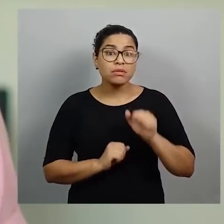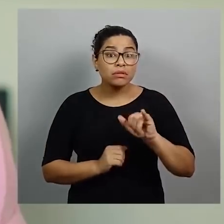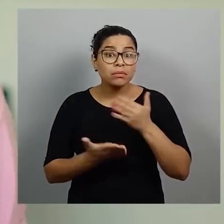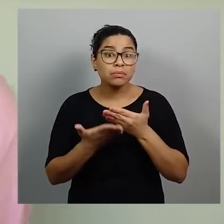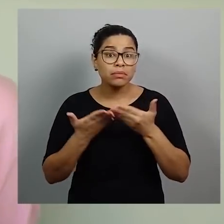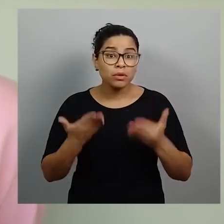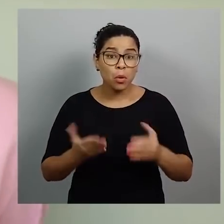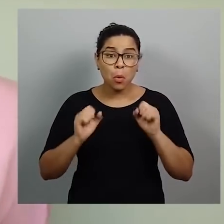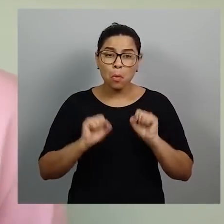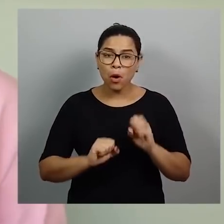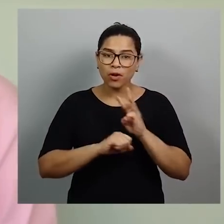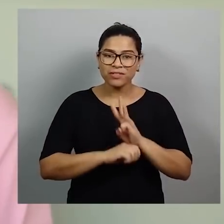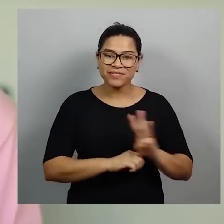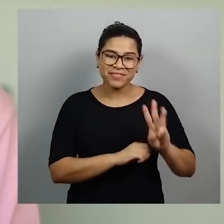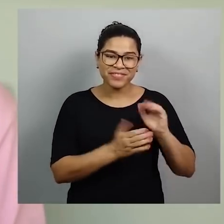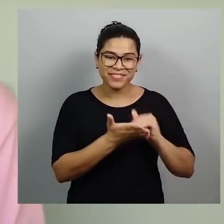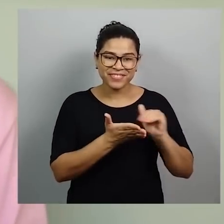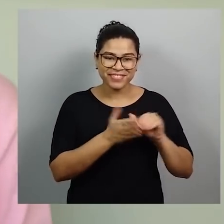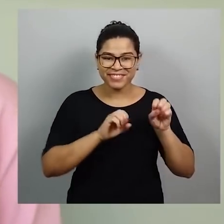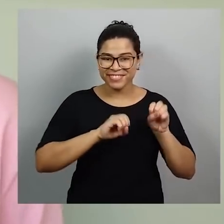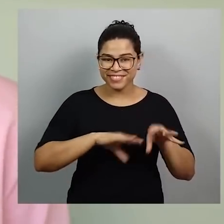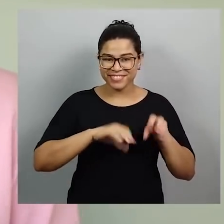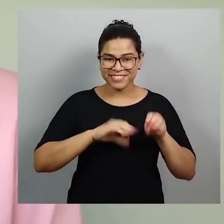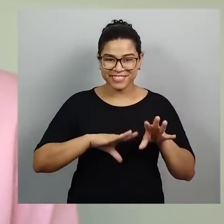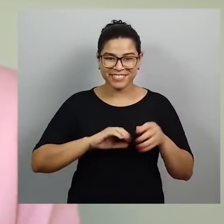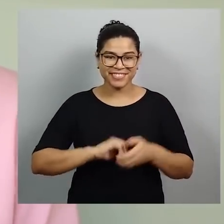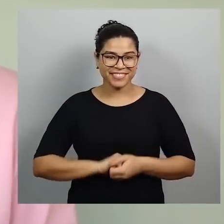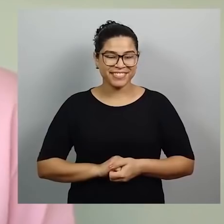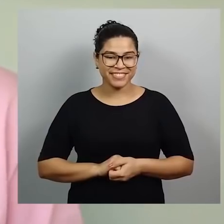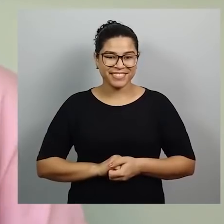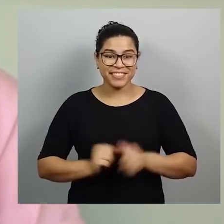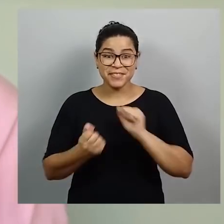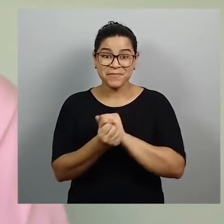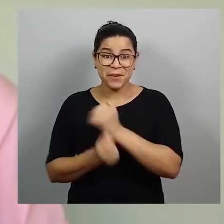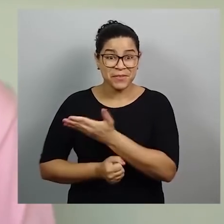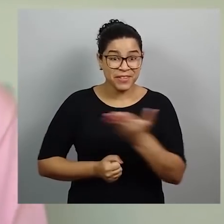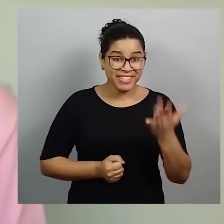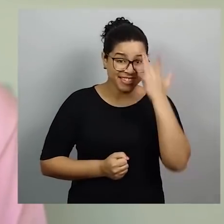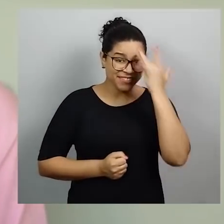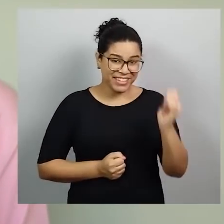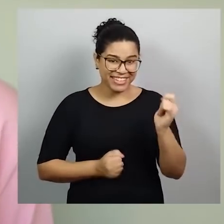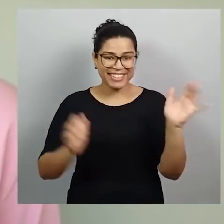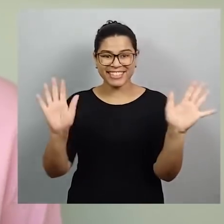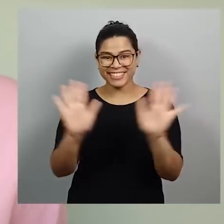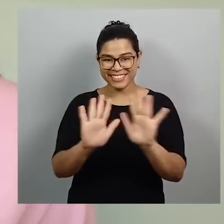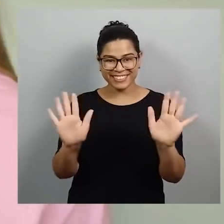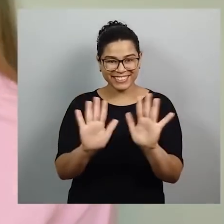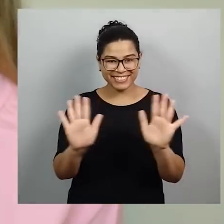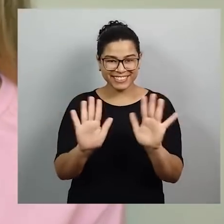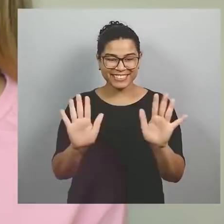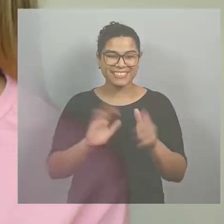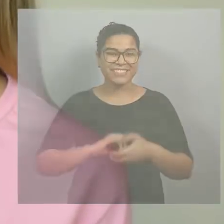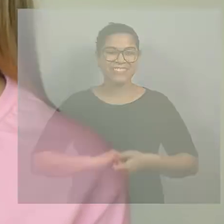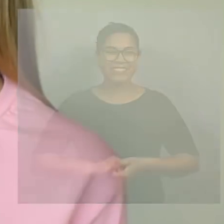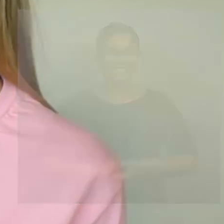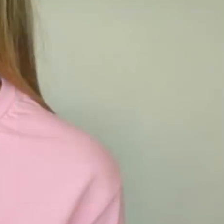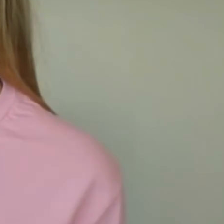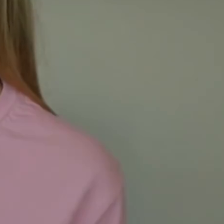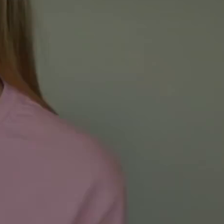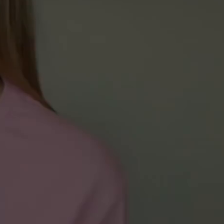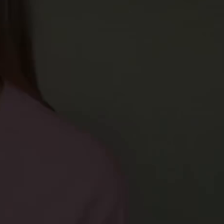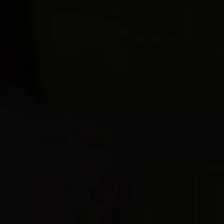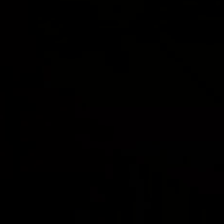você perdeu alguma coisa, é só acessar o portal da Educação. Eu espero vocês amanhã, hein? Até lá! Tchau, tchau!